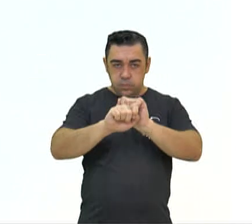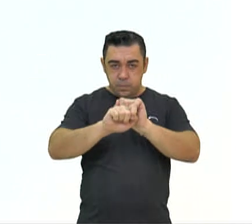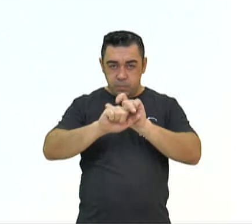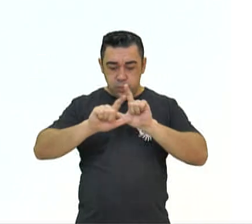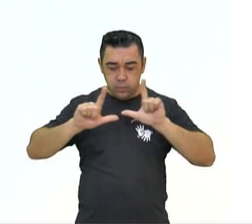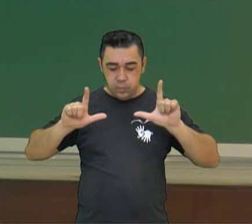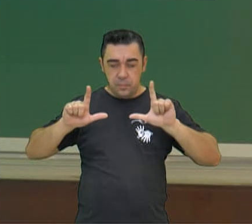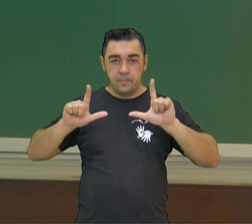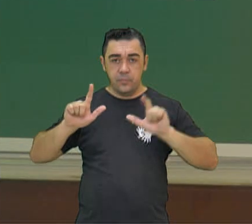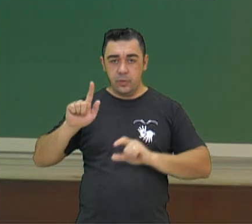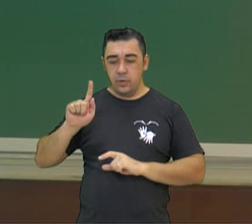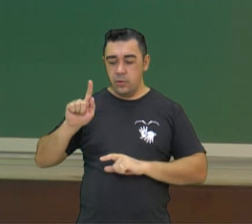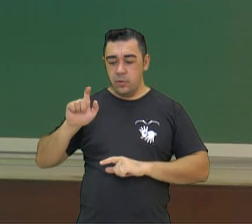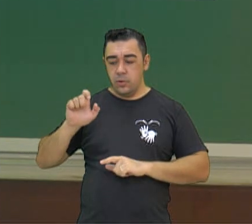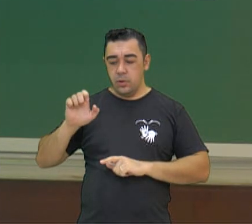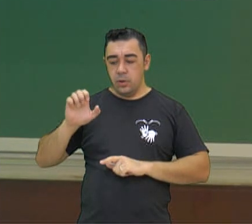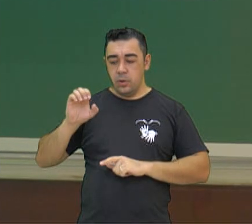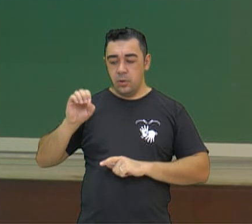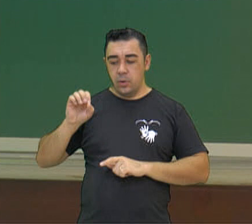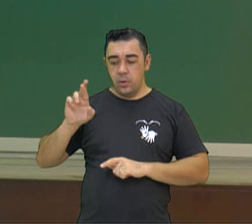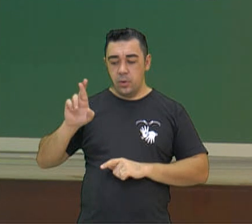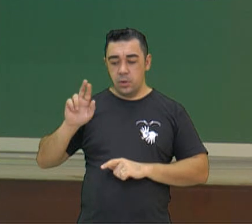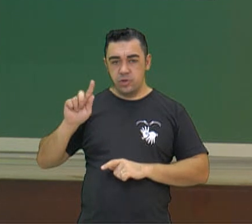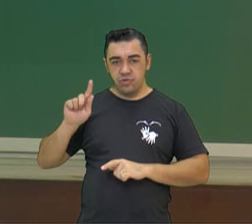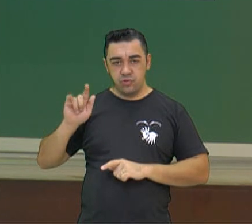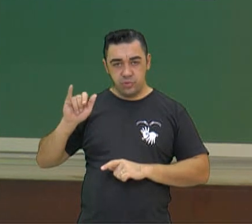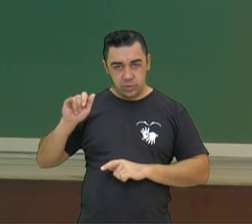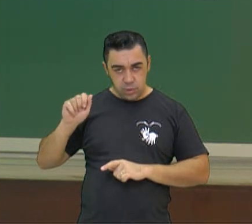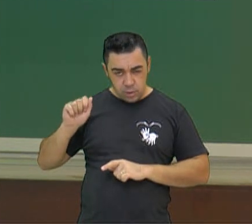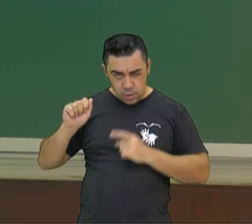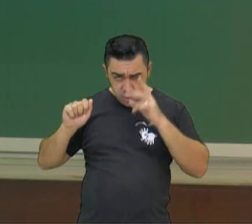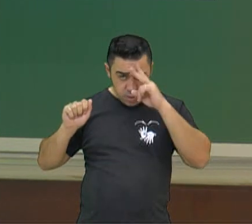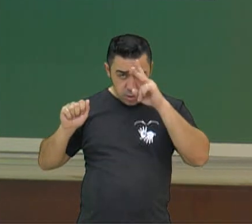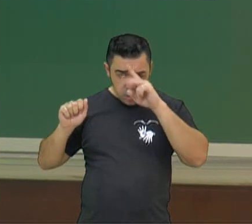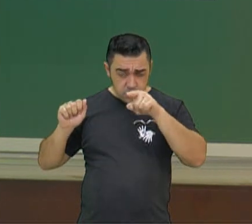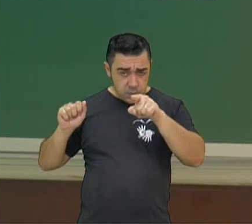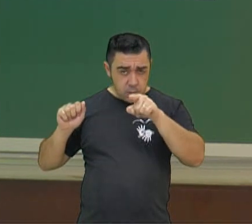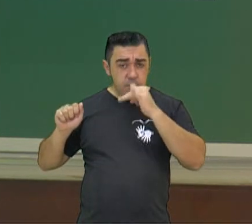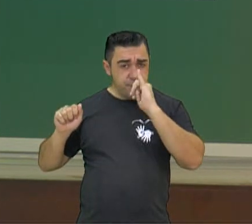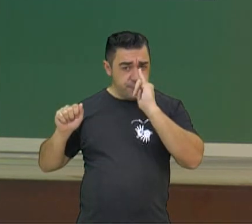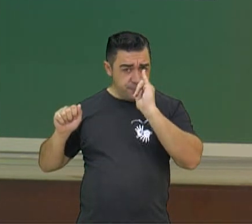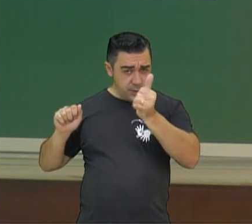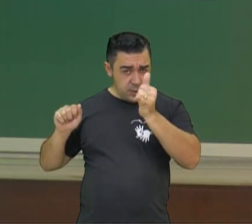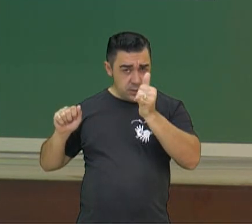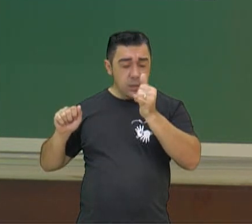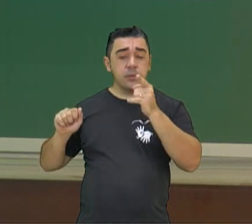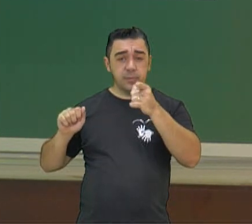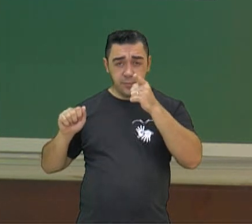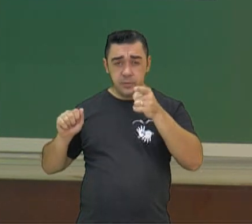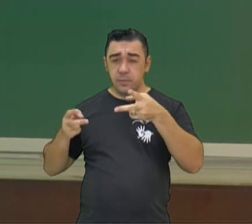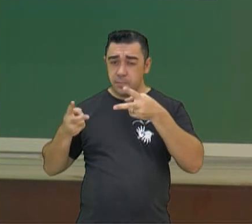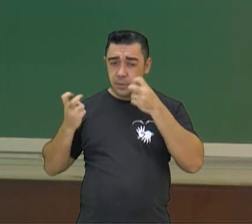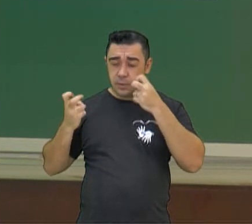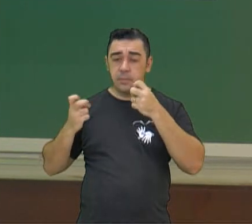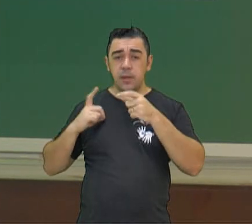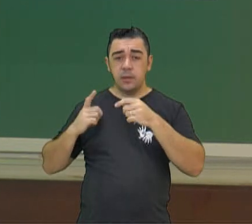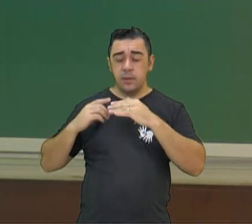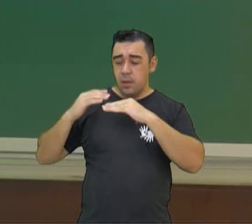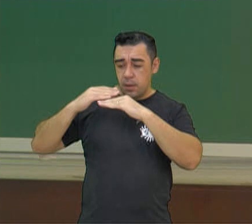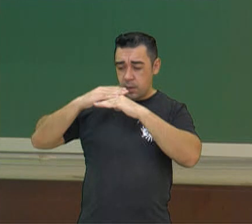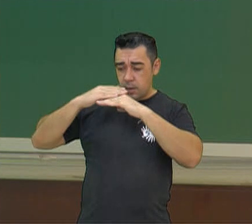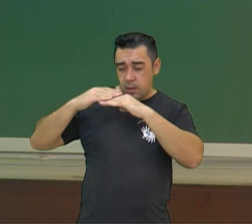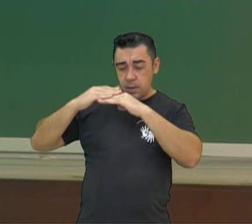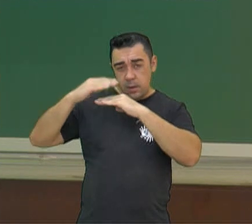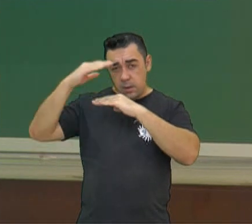neste espaço, bem naquele cantinho que eu insisti tanto que você dominasse, no limite entre a Europa e a Ásia, a região